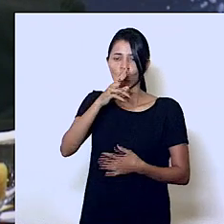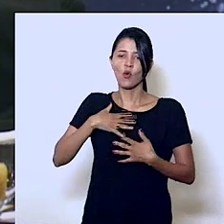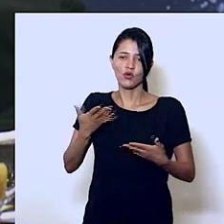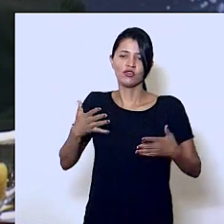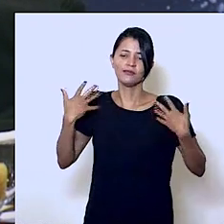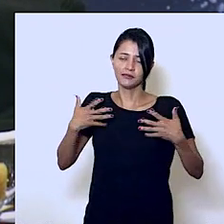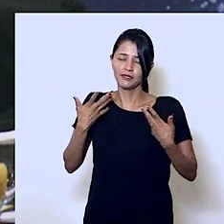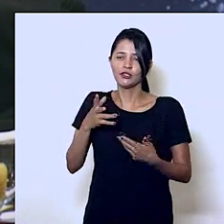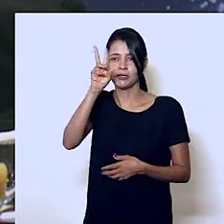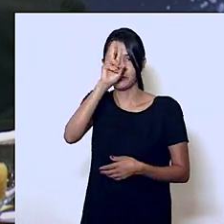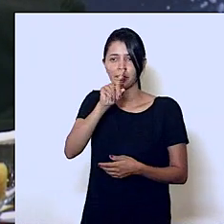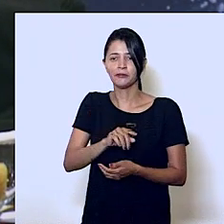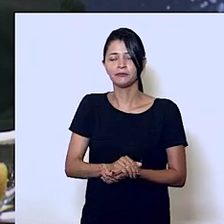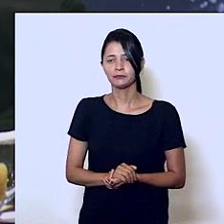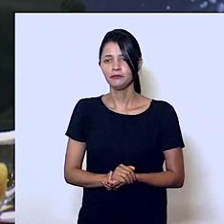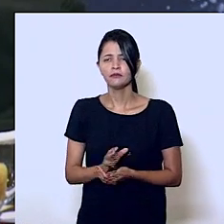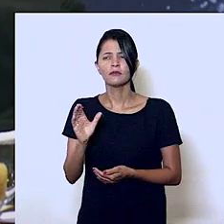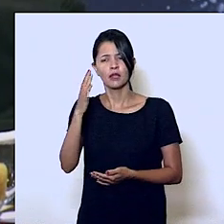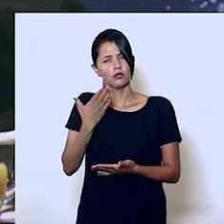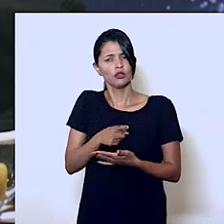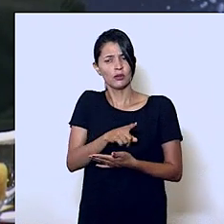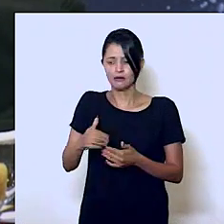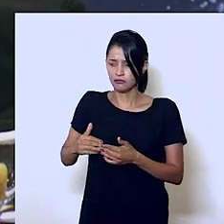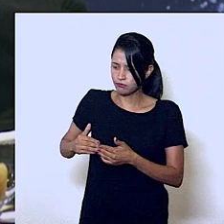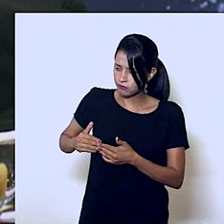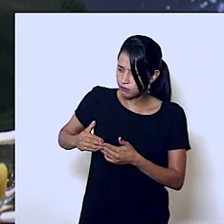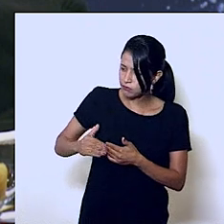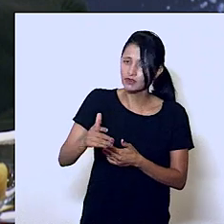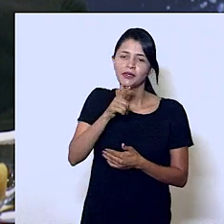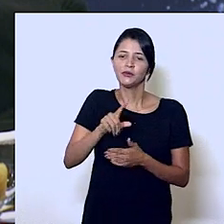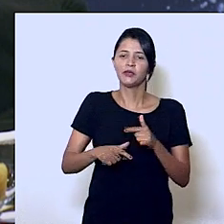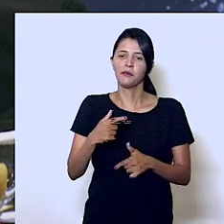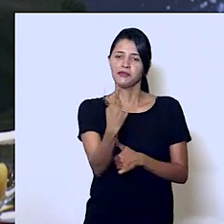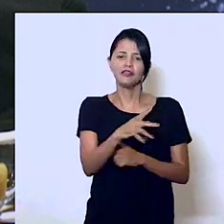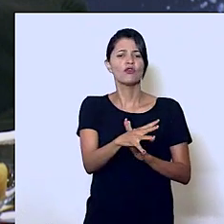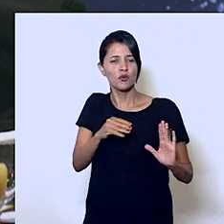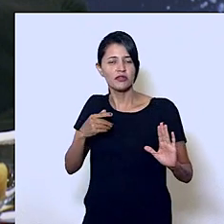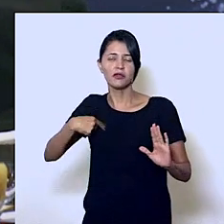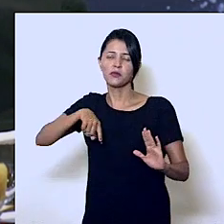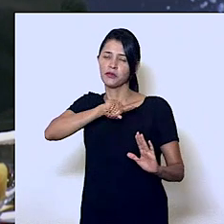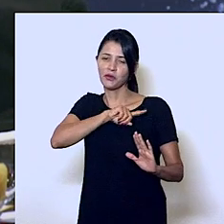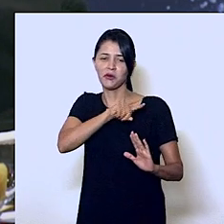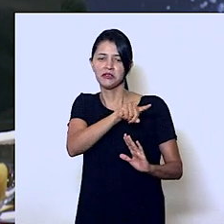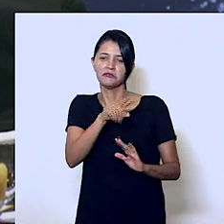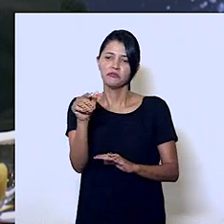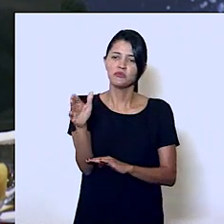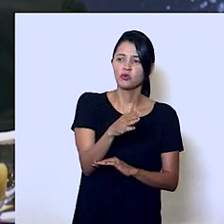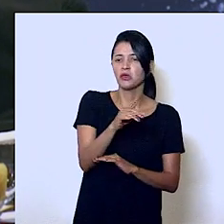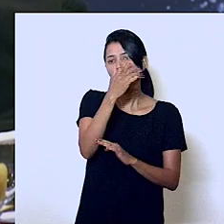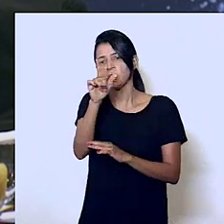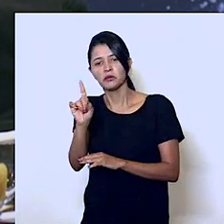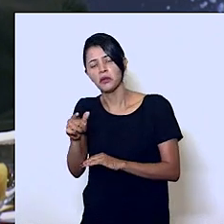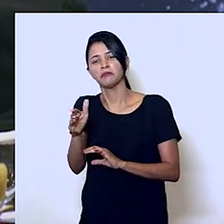essa rápida digressão sobre o percurso profissional de um exemplo para todos nós, diplomatas ou não diplomatas, e não diplomatas, já